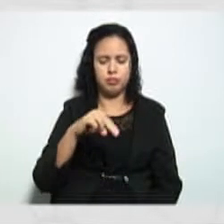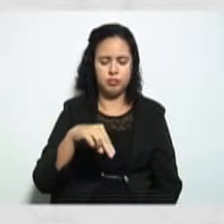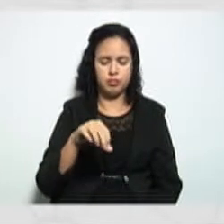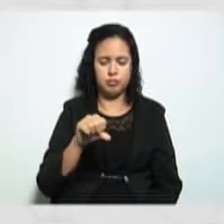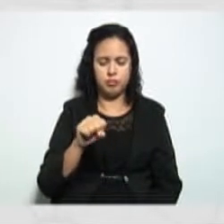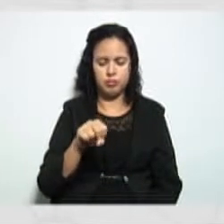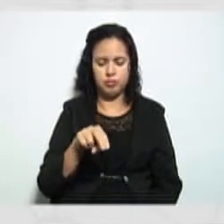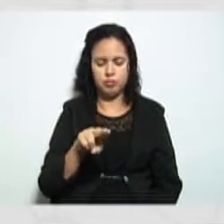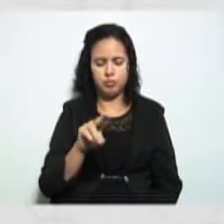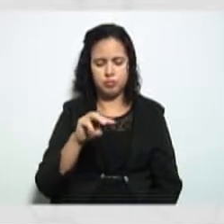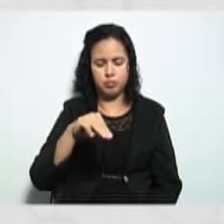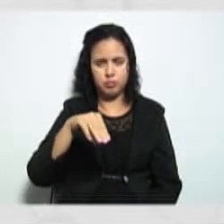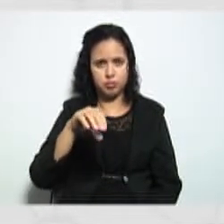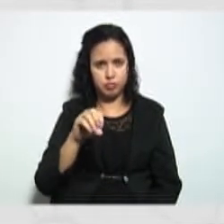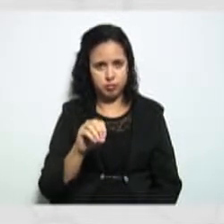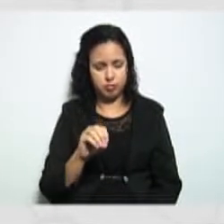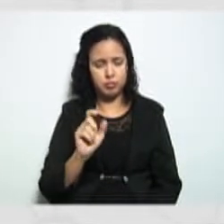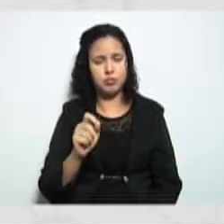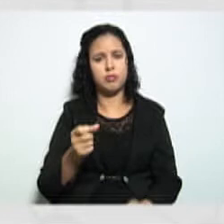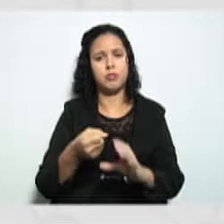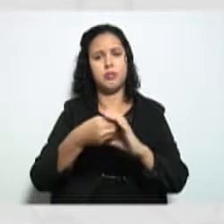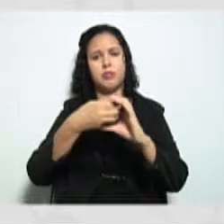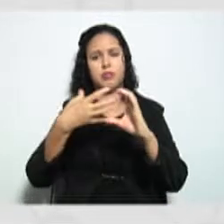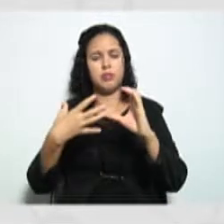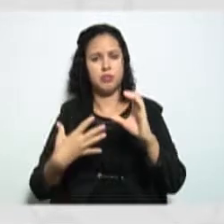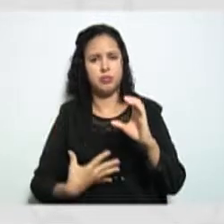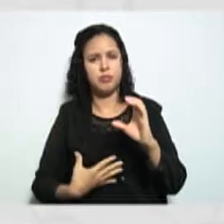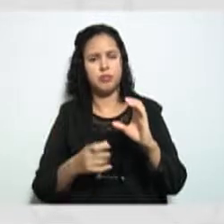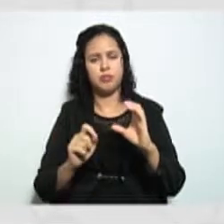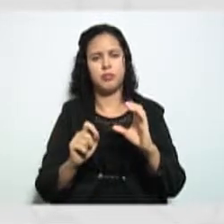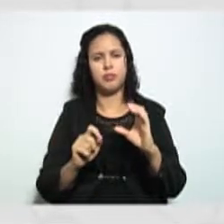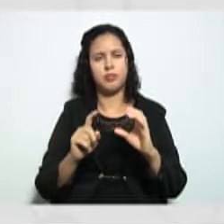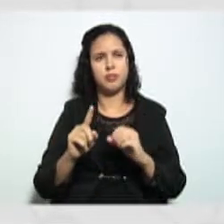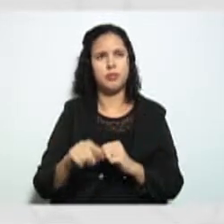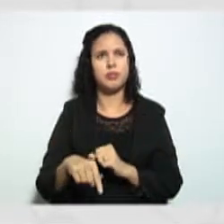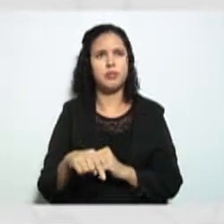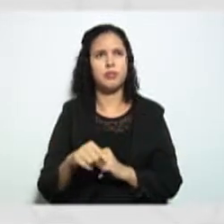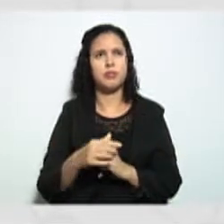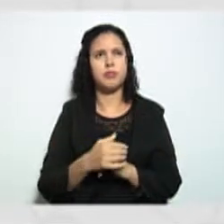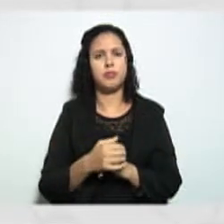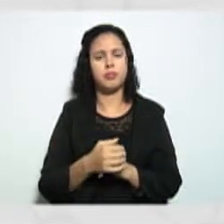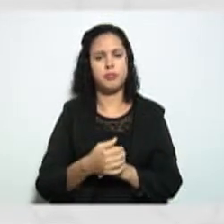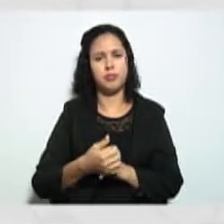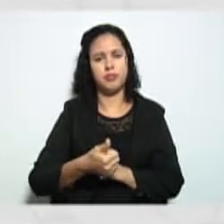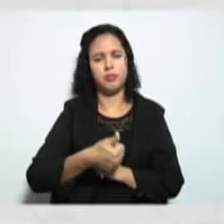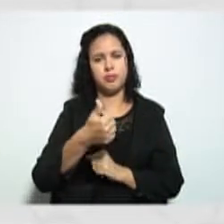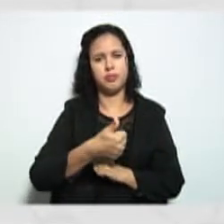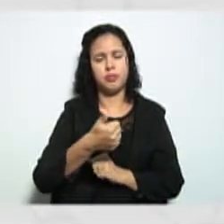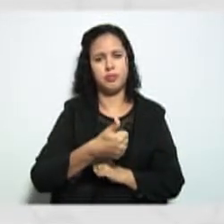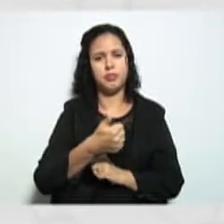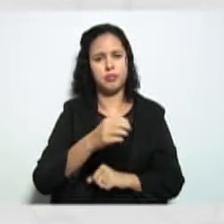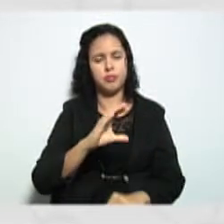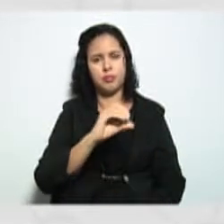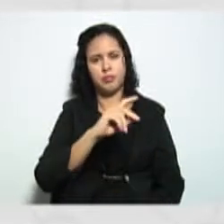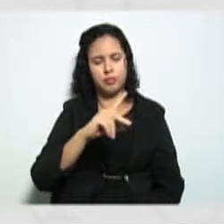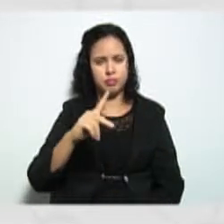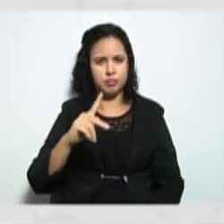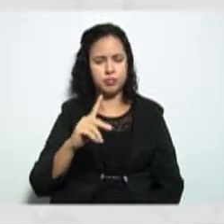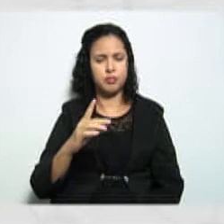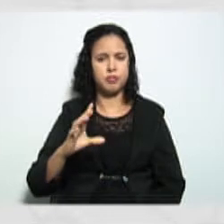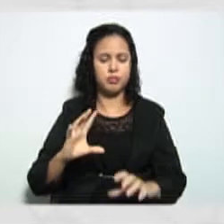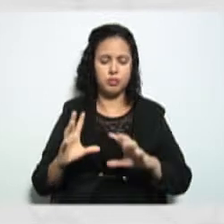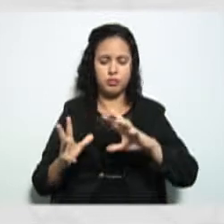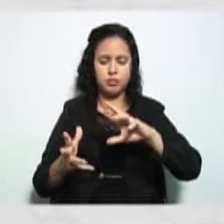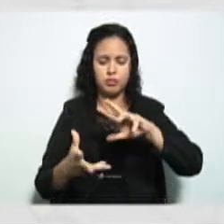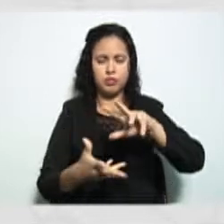ele é caracterizado como... por ser obtido as primeiras cooperativas que surgiram no mundo. As primeiras